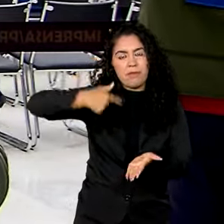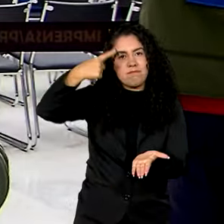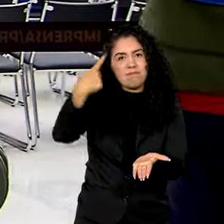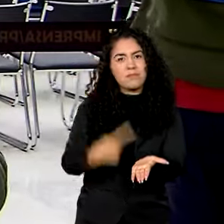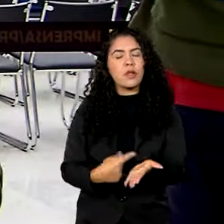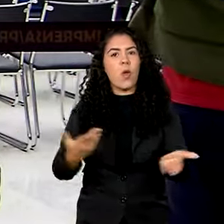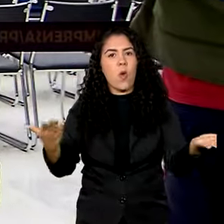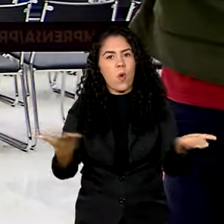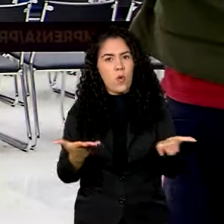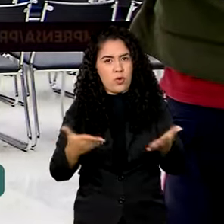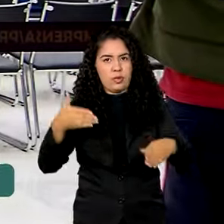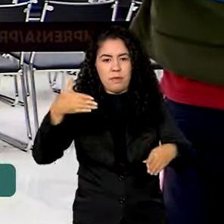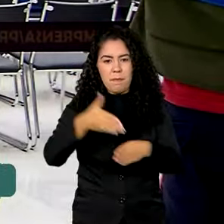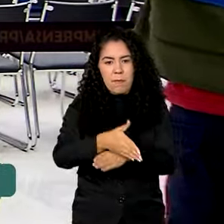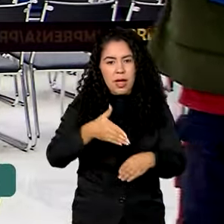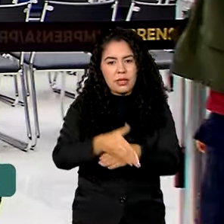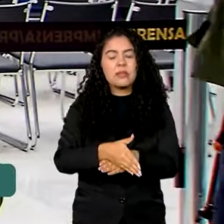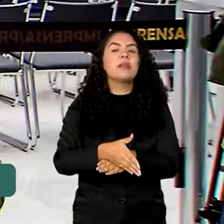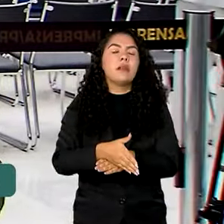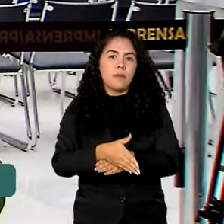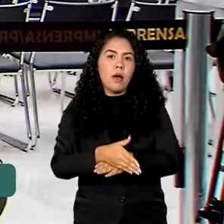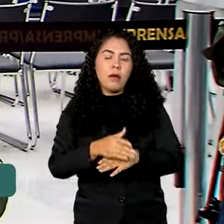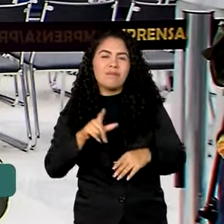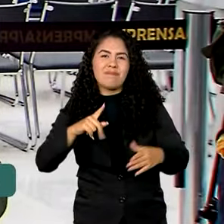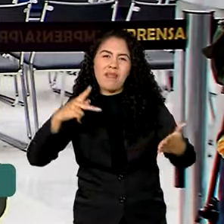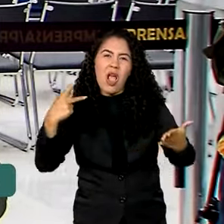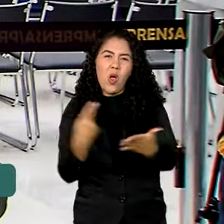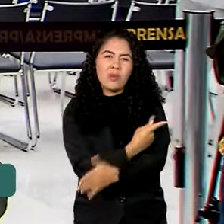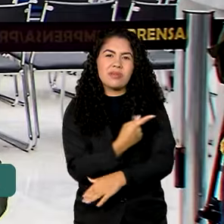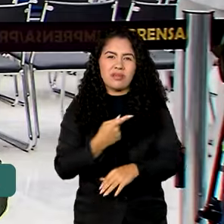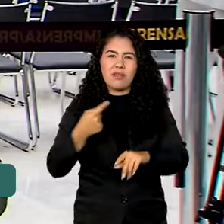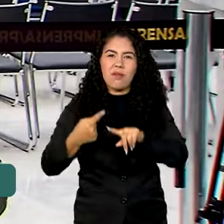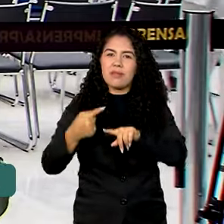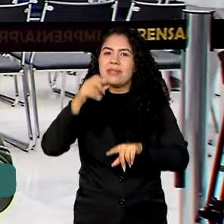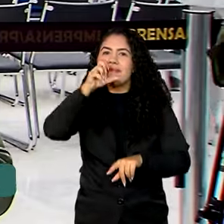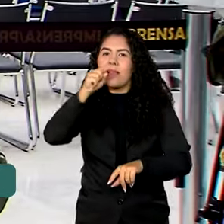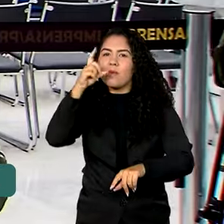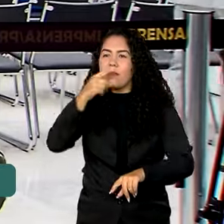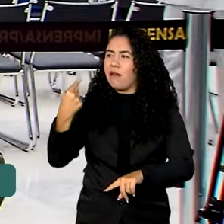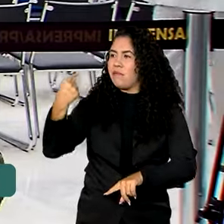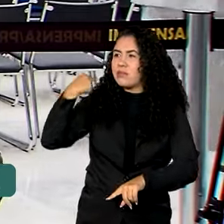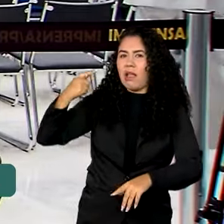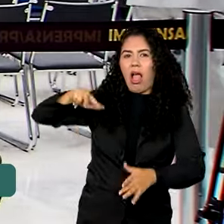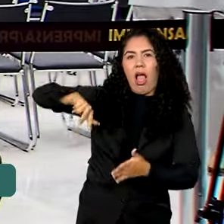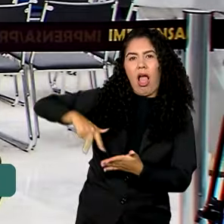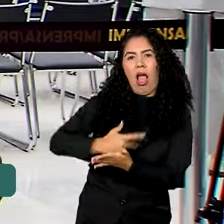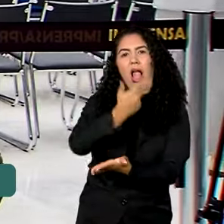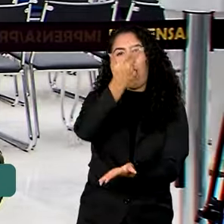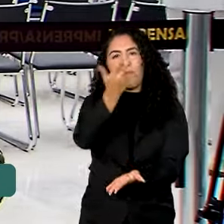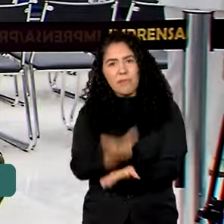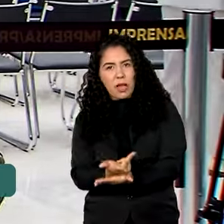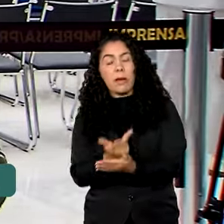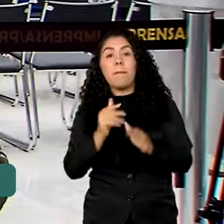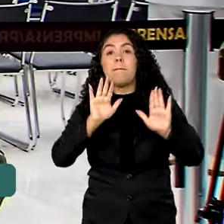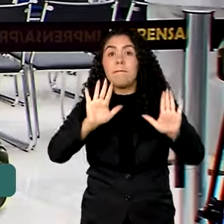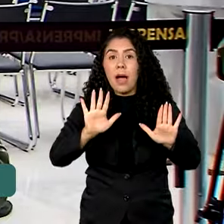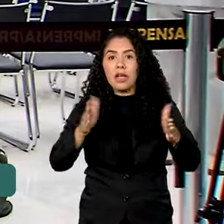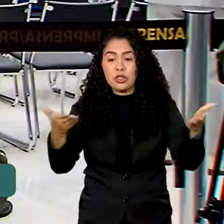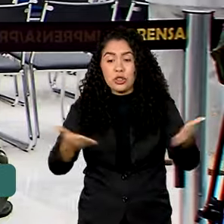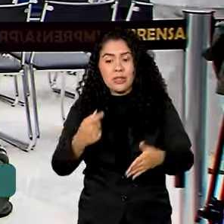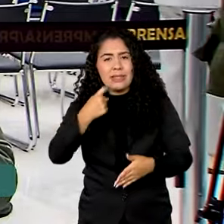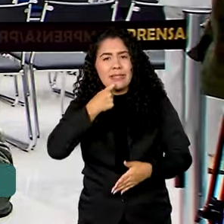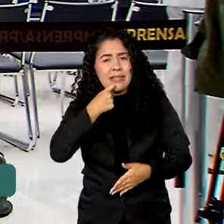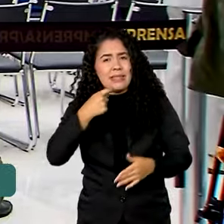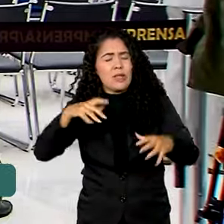Lula participa nessa semana, depois de ter sofrido uma queda no último final de semana. E esse evento ocorre numa sexta-feira muito chuvosa